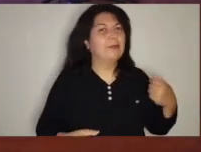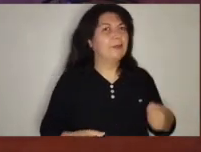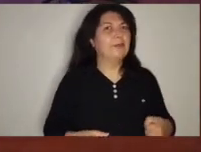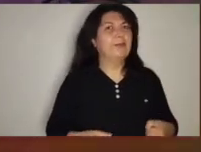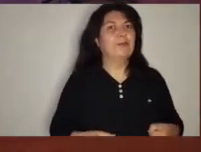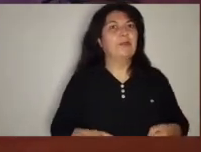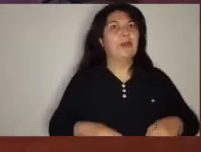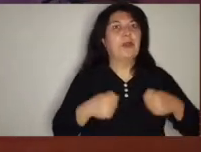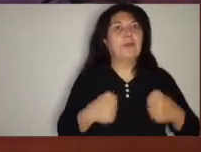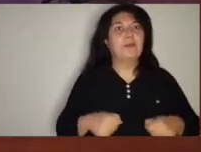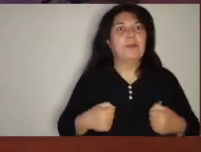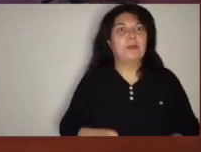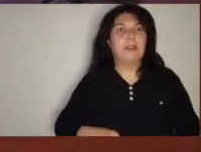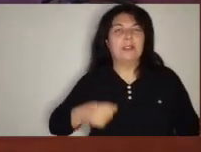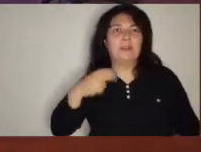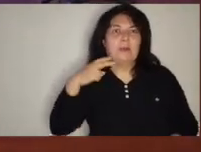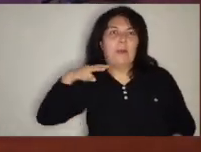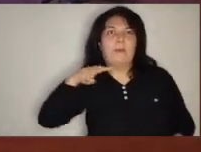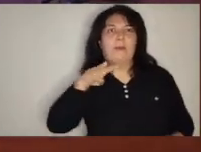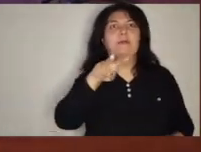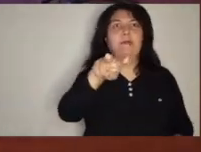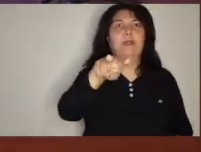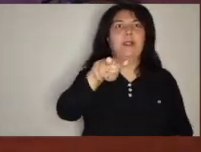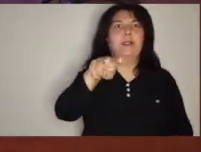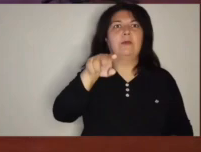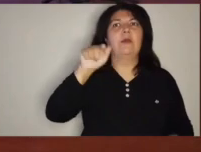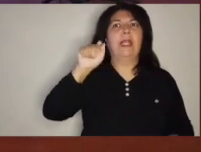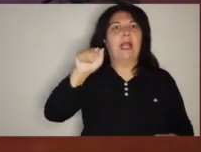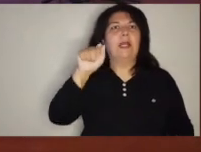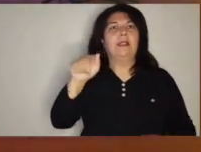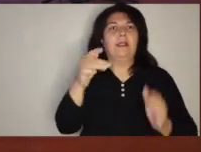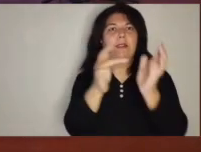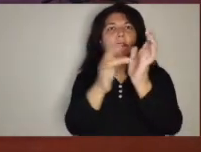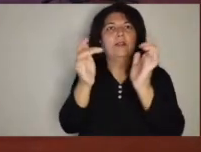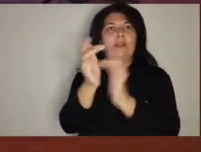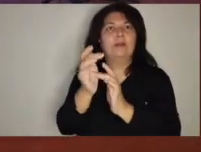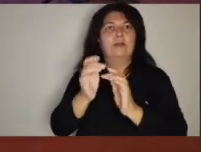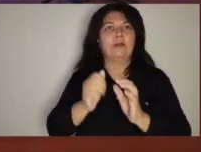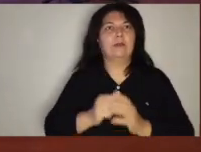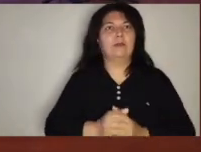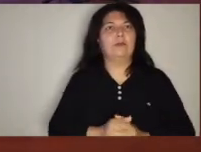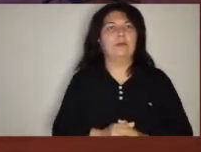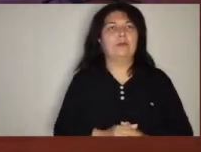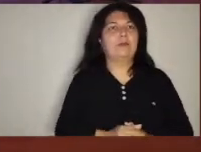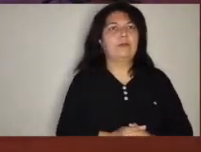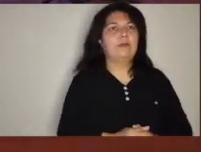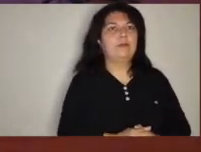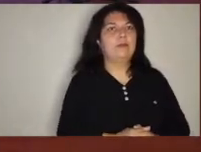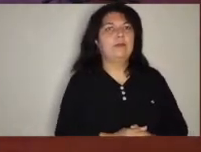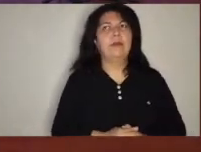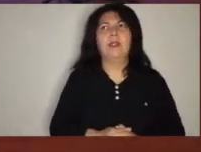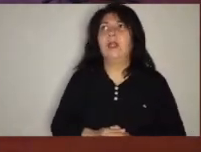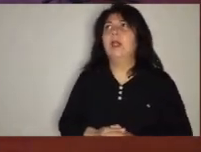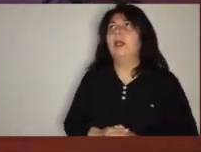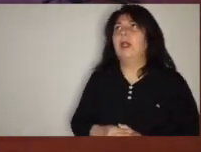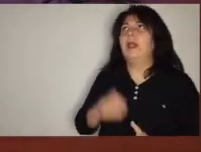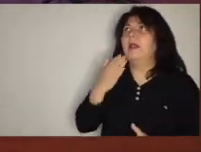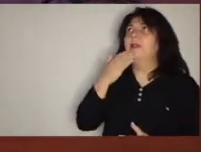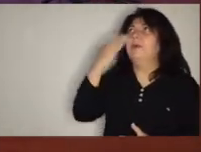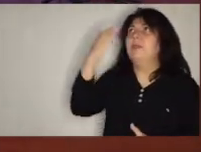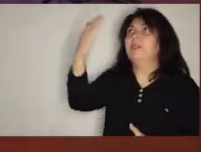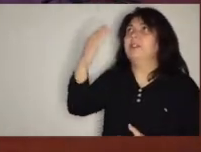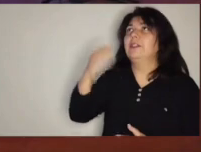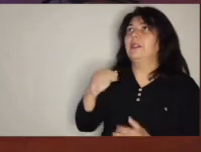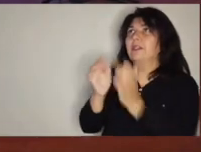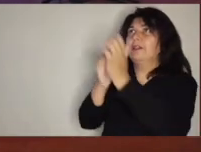frente, que é Jesus. E ali ele começa a dizer: mestre, me ajuda, mestre. Mestre, me ajuda, mestre.